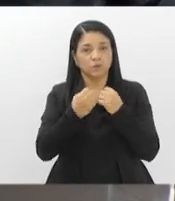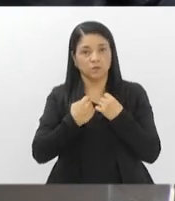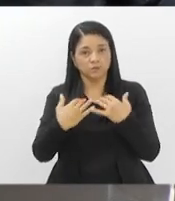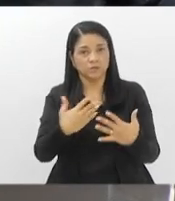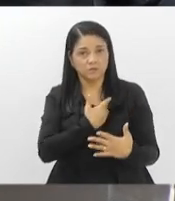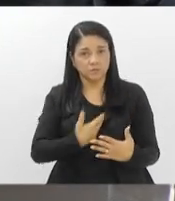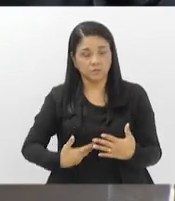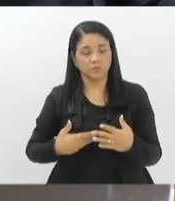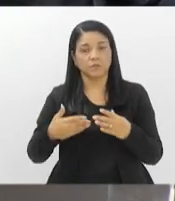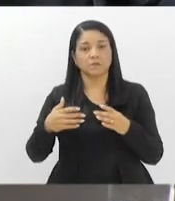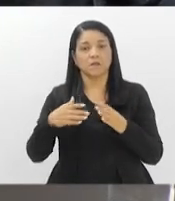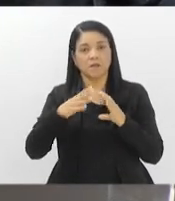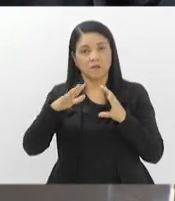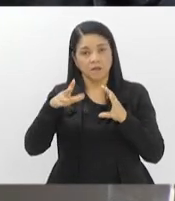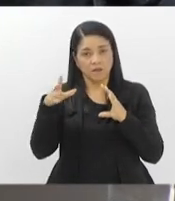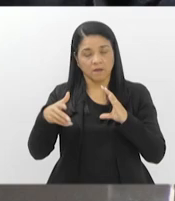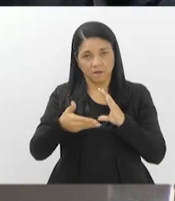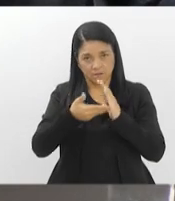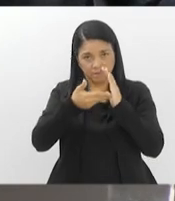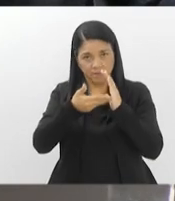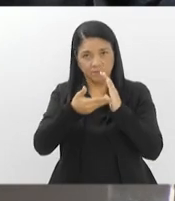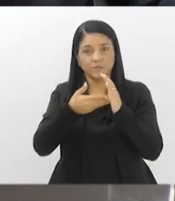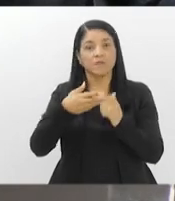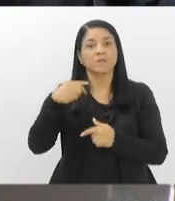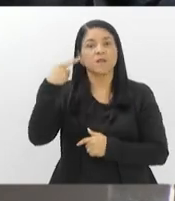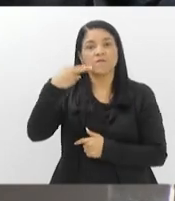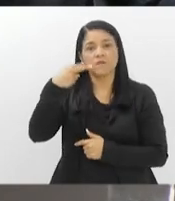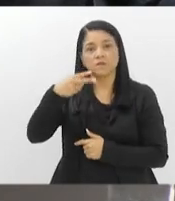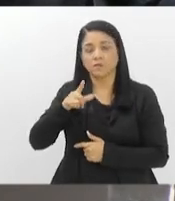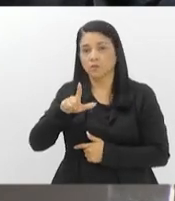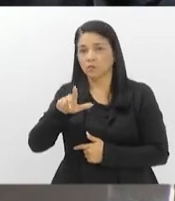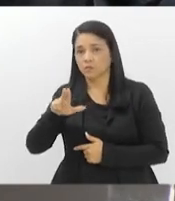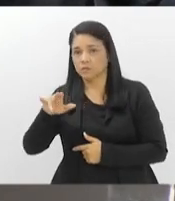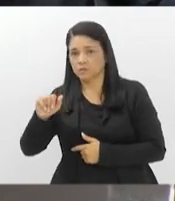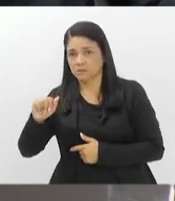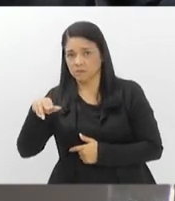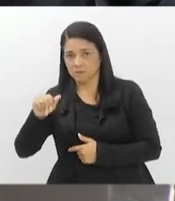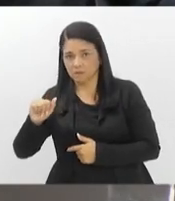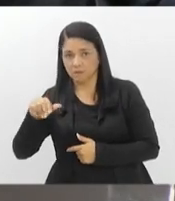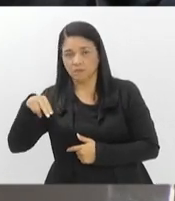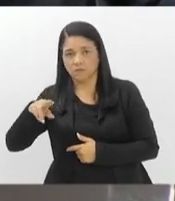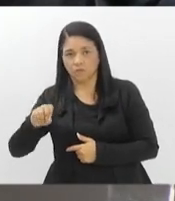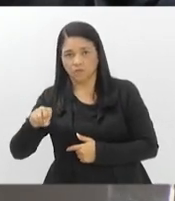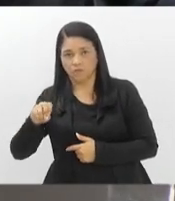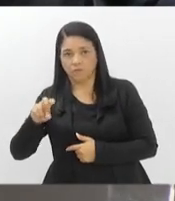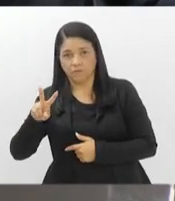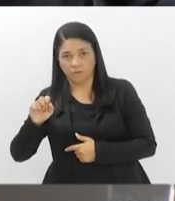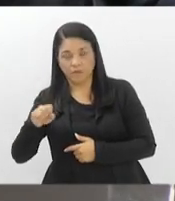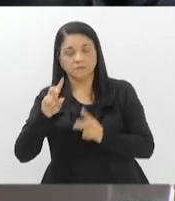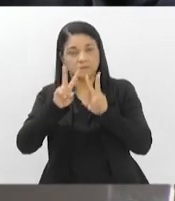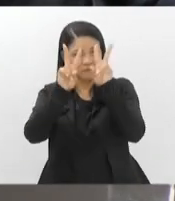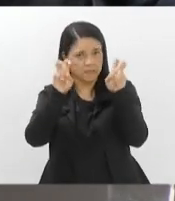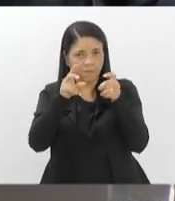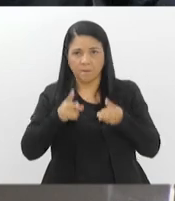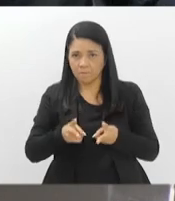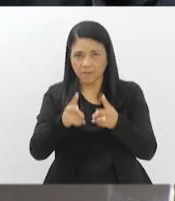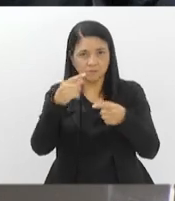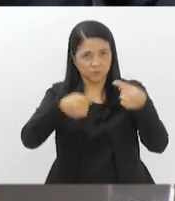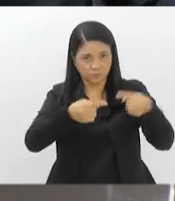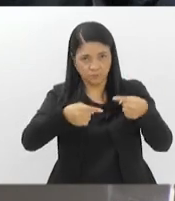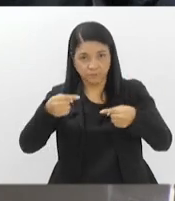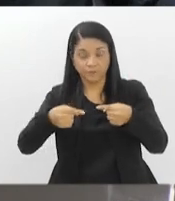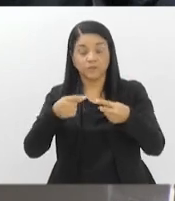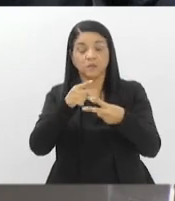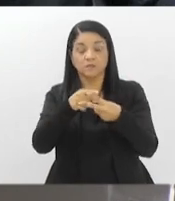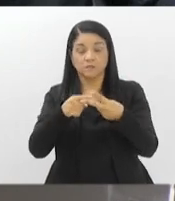pública na Câmara puxada pela vereadora Luciana novaz também para tratar da da mesma questão e nessas duas audiências